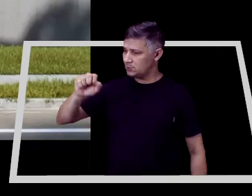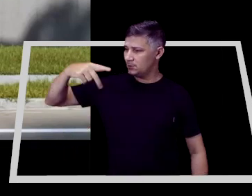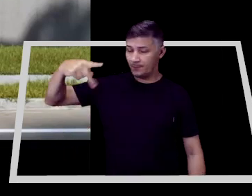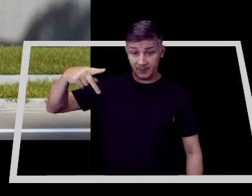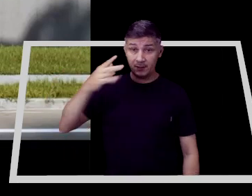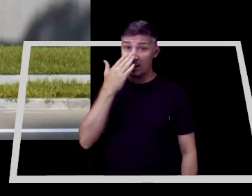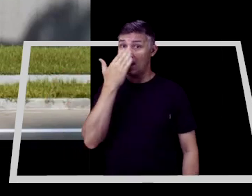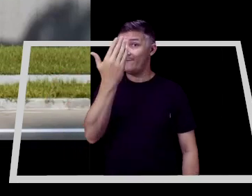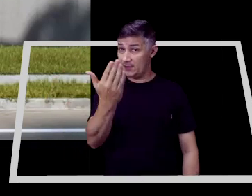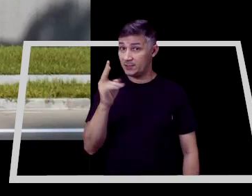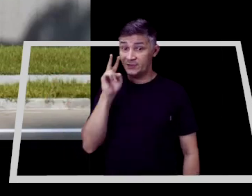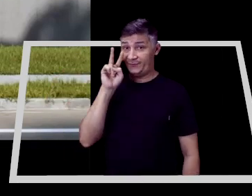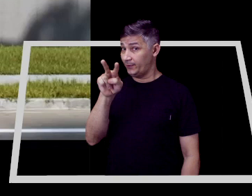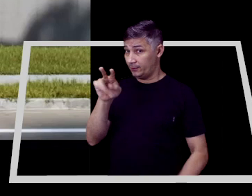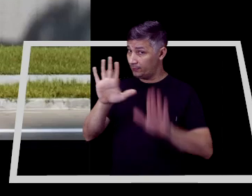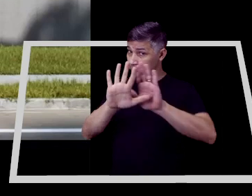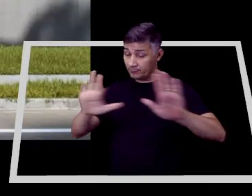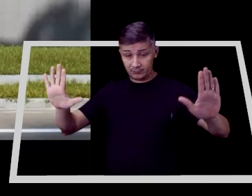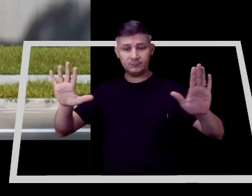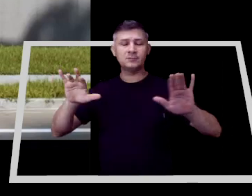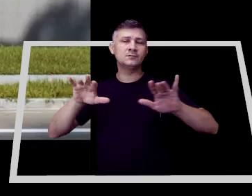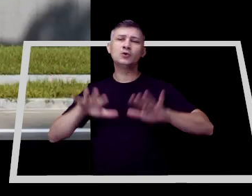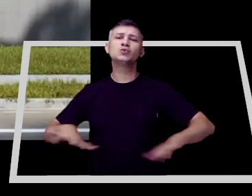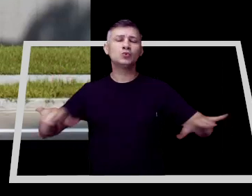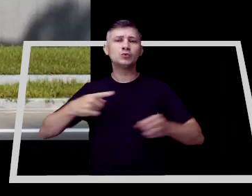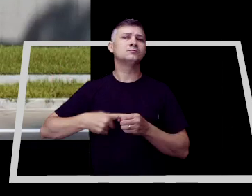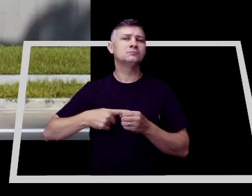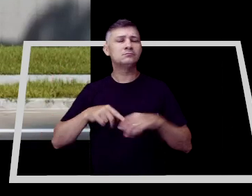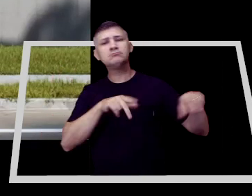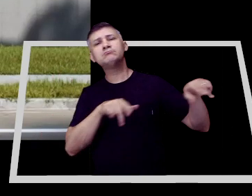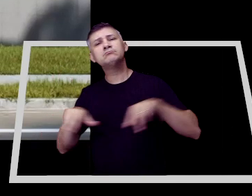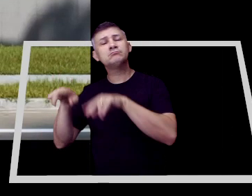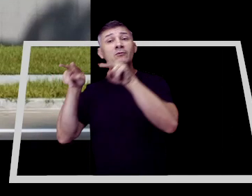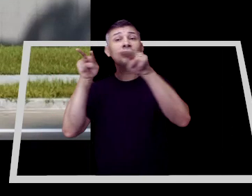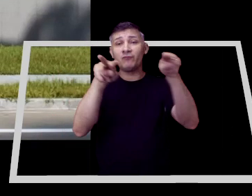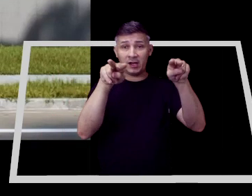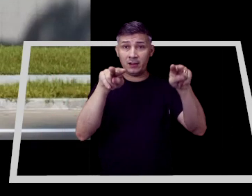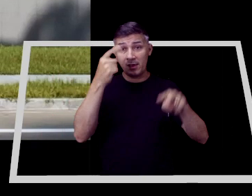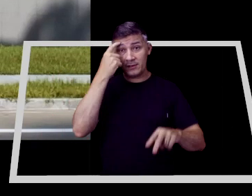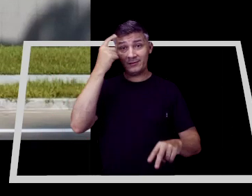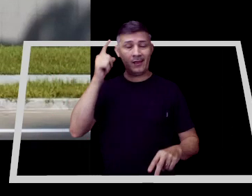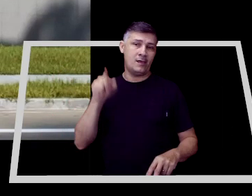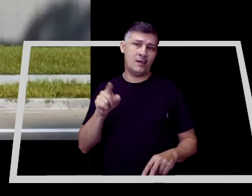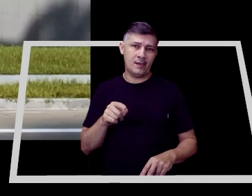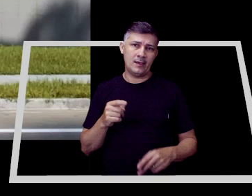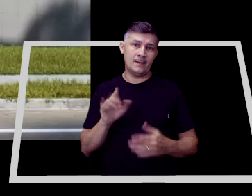USP, seriam visíveis, então, portanto, pela cidade, vamos dizer assim. Era a ideia de um